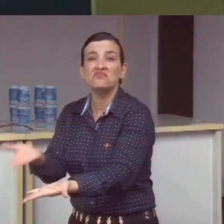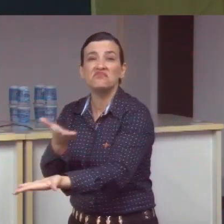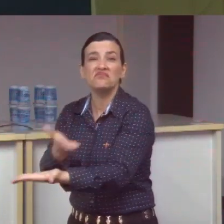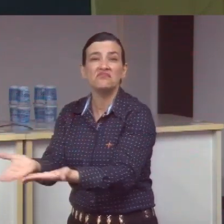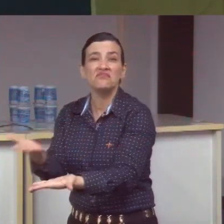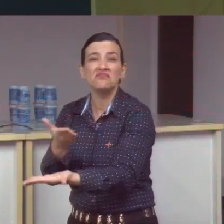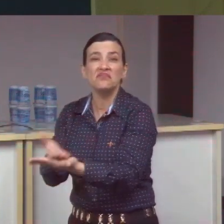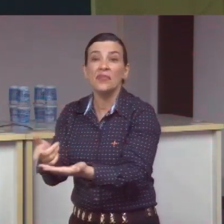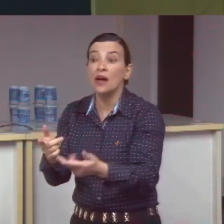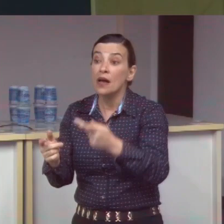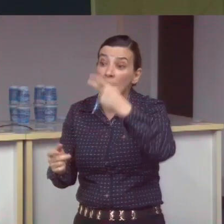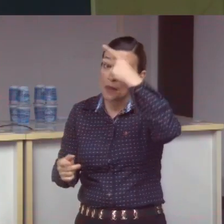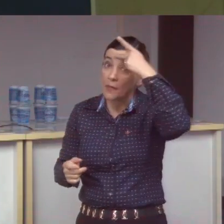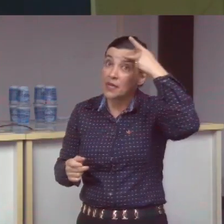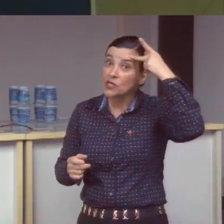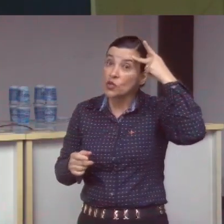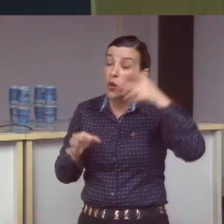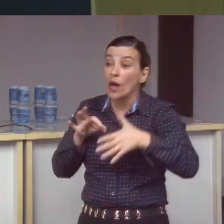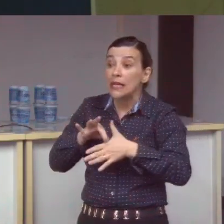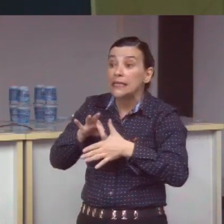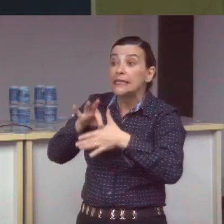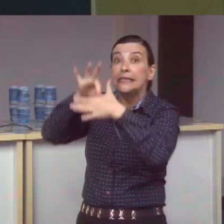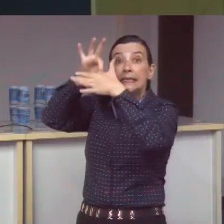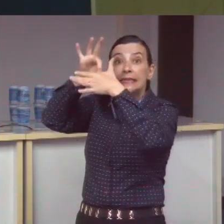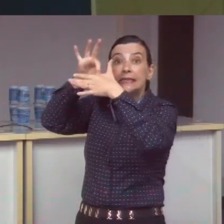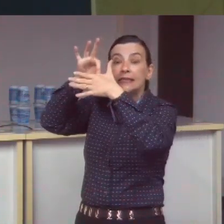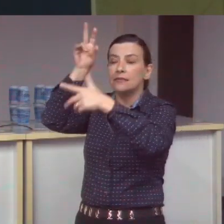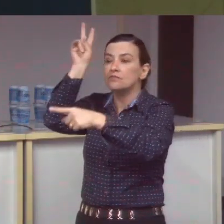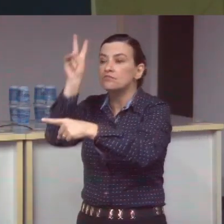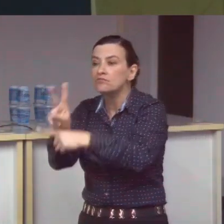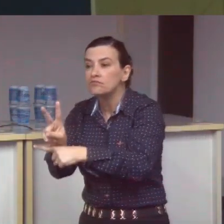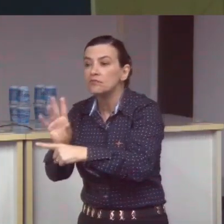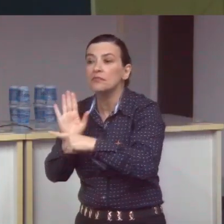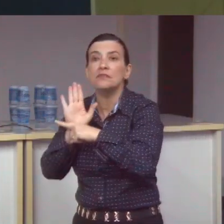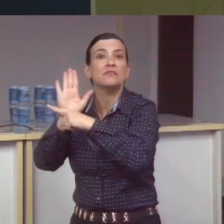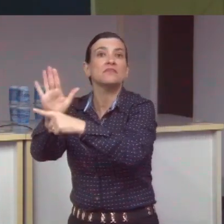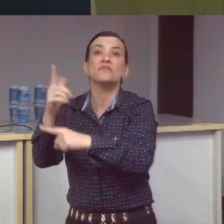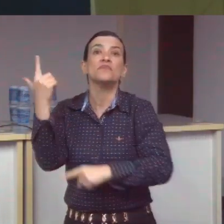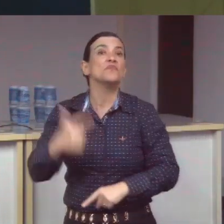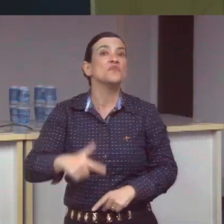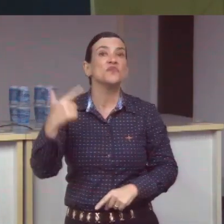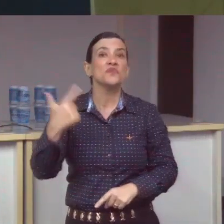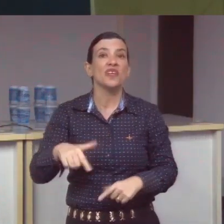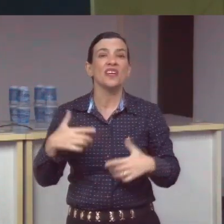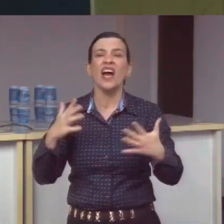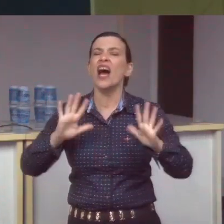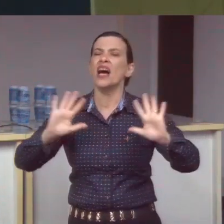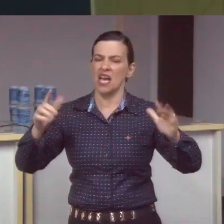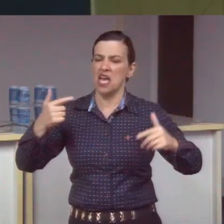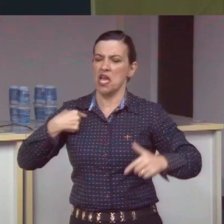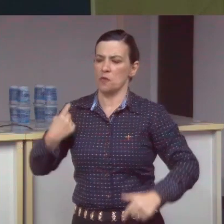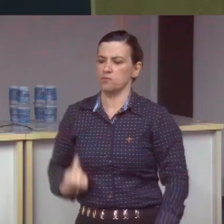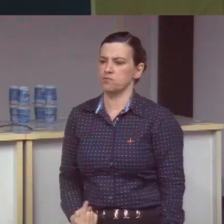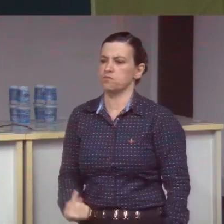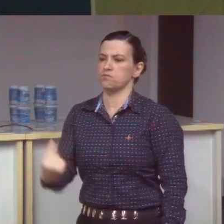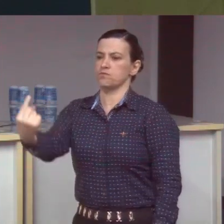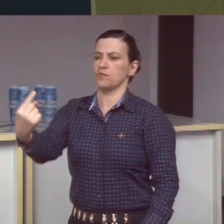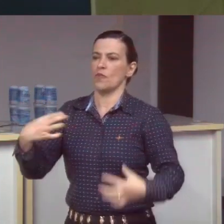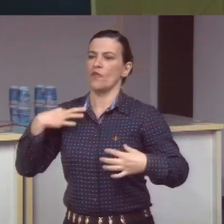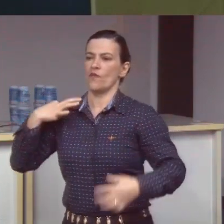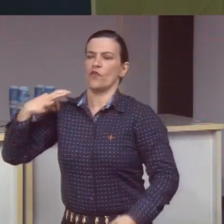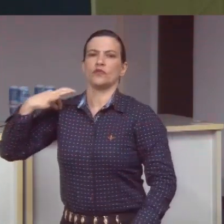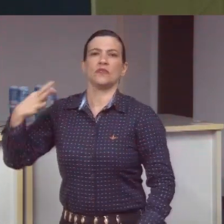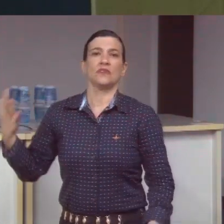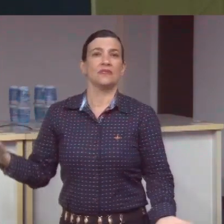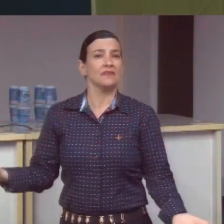mal gerenciado. Quando a gente acha que ser voluntário basta para aquela pessoa fazer alguma coisa bem. Tem